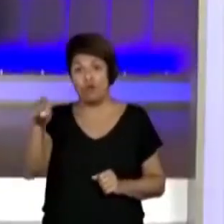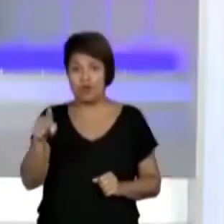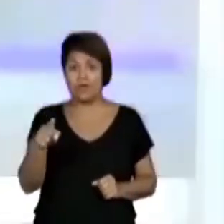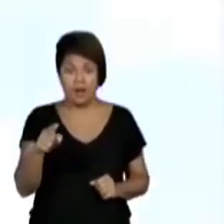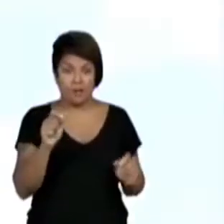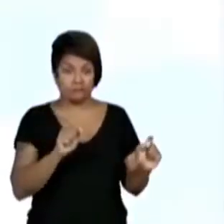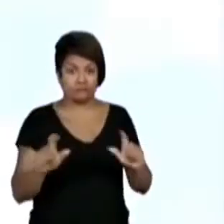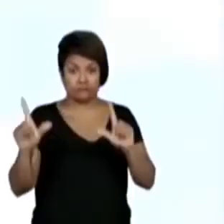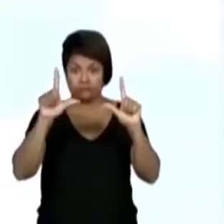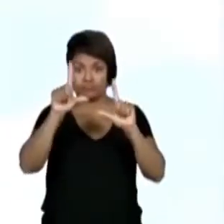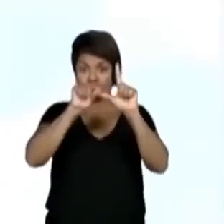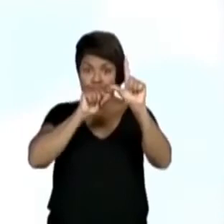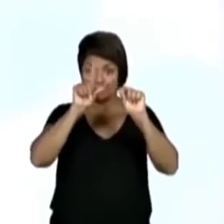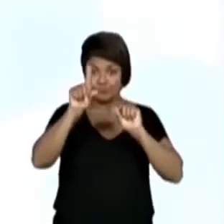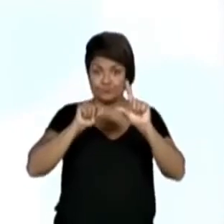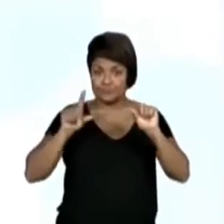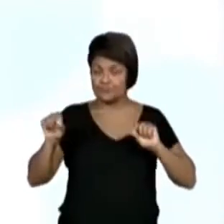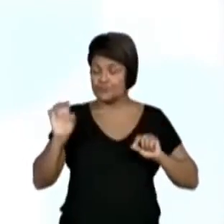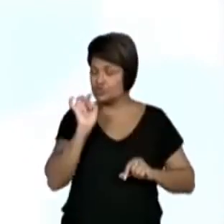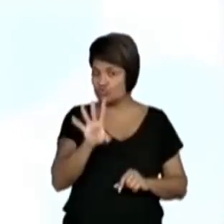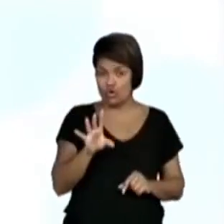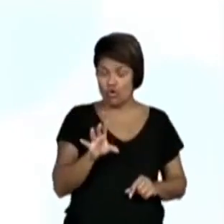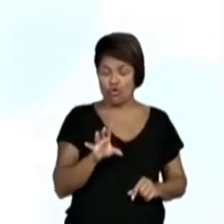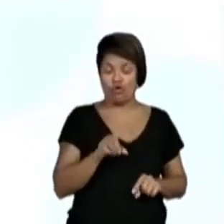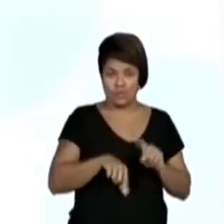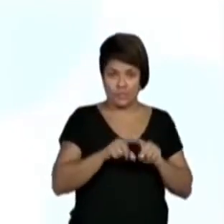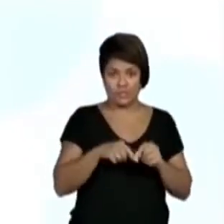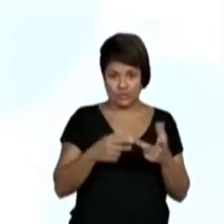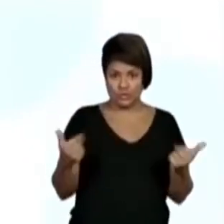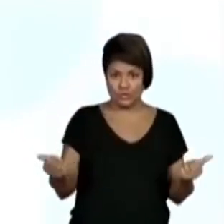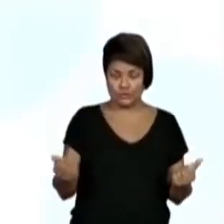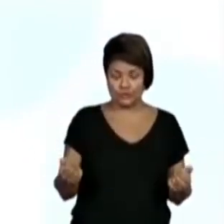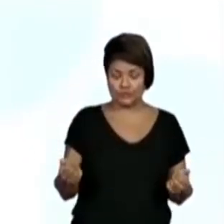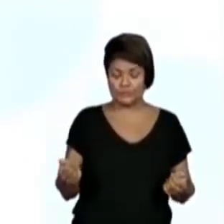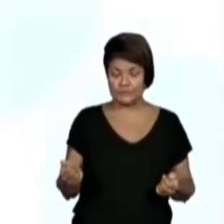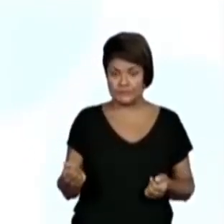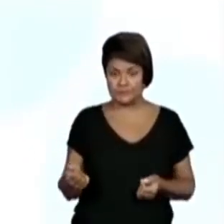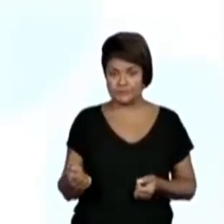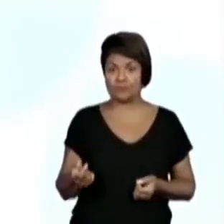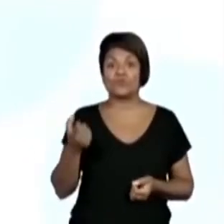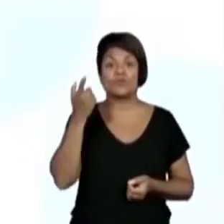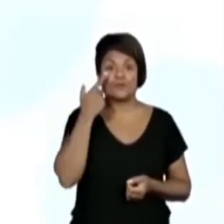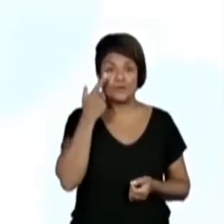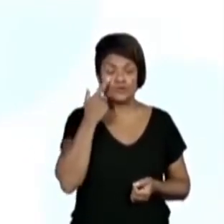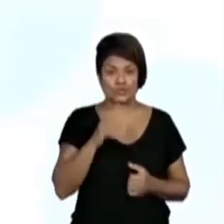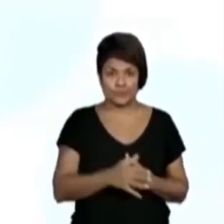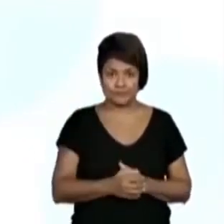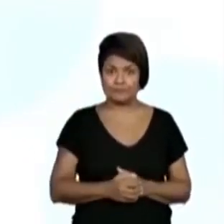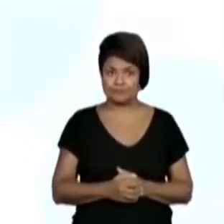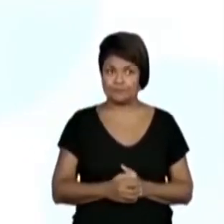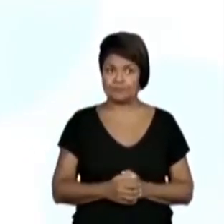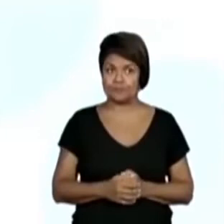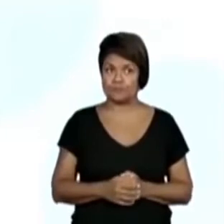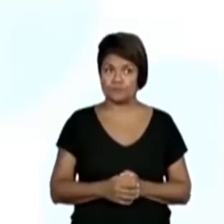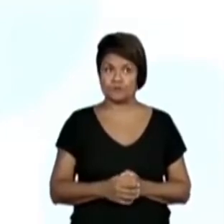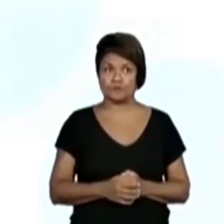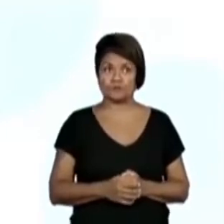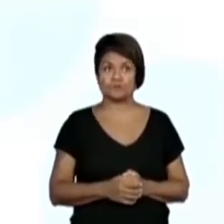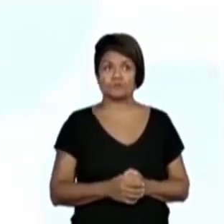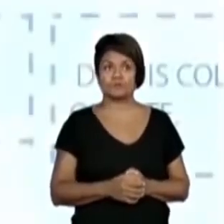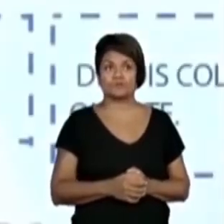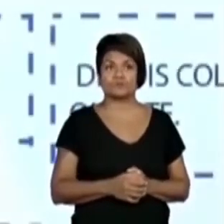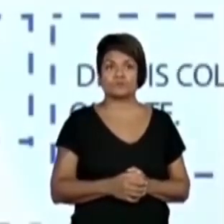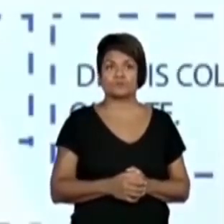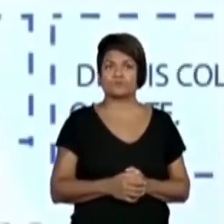vou selecionar apenas os ingredientes. Vejam, tenho aqui um marca-texto. Em